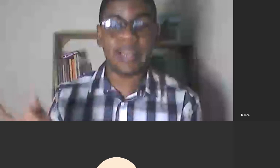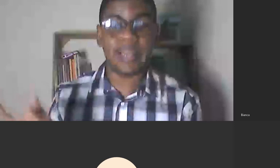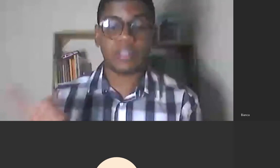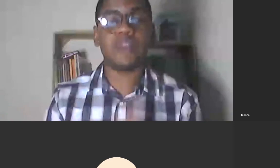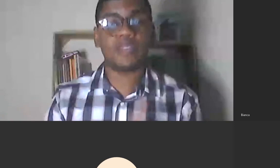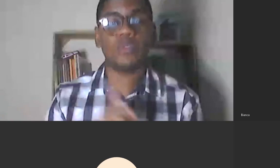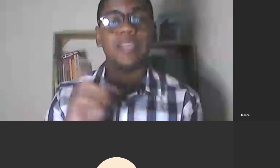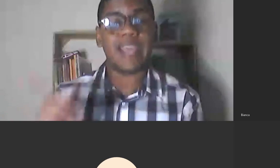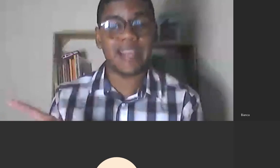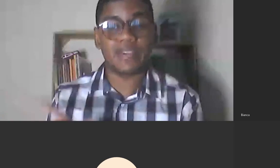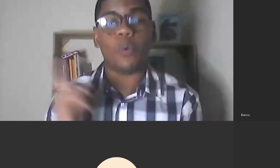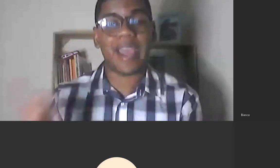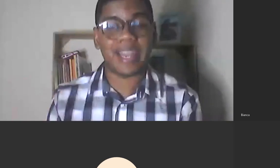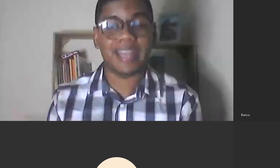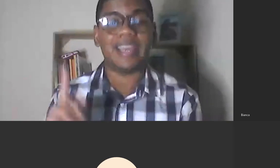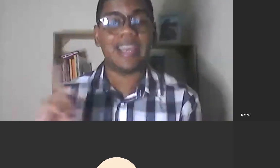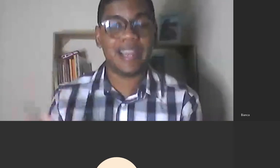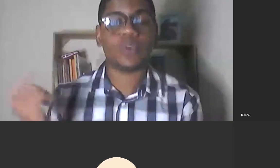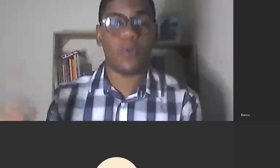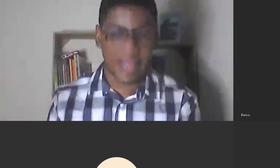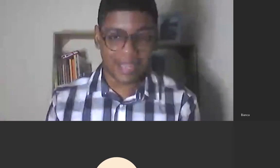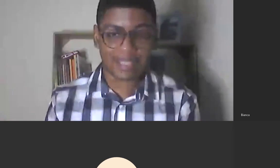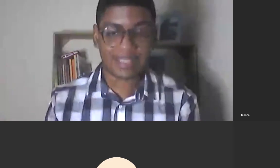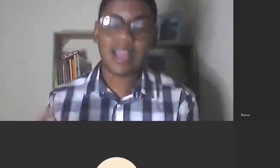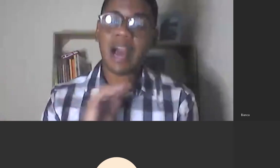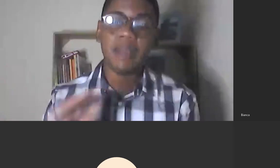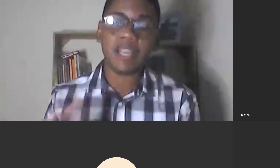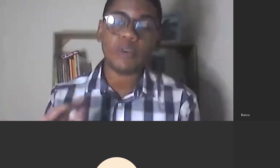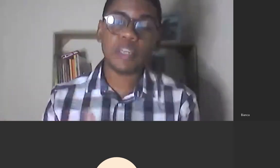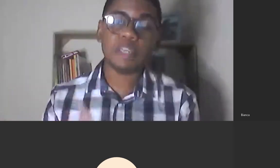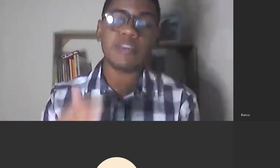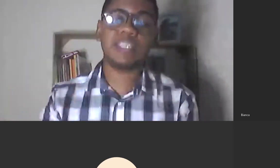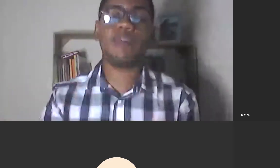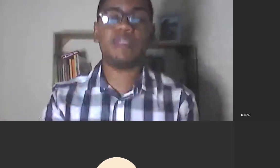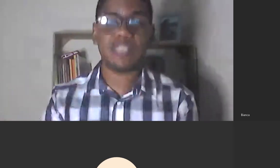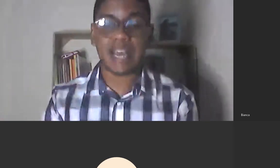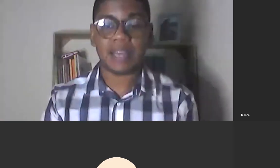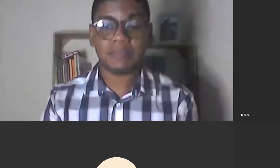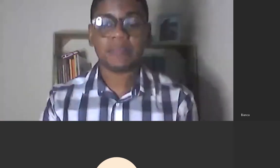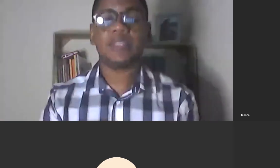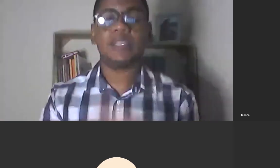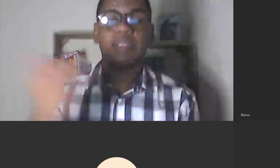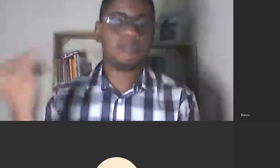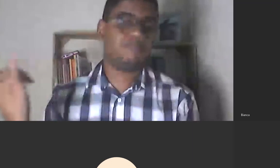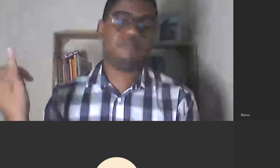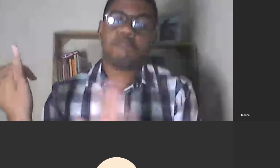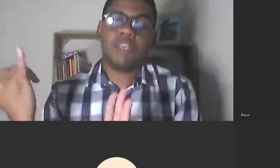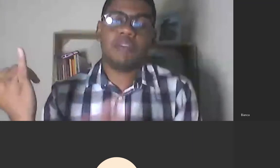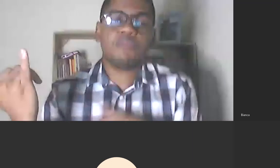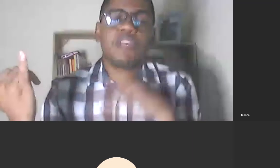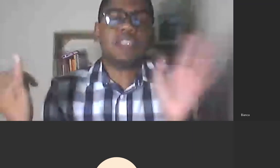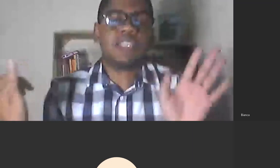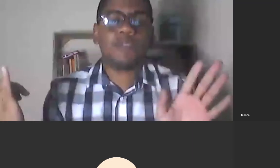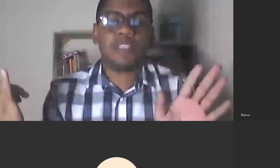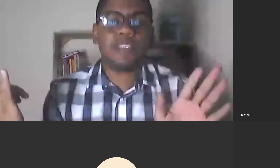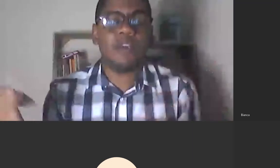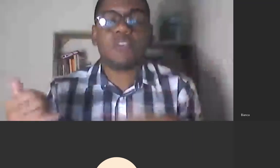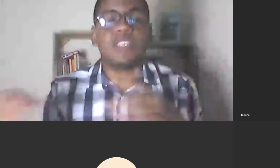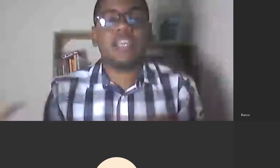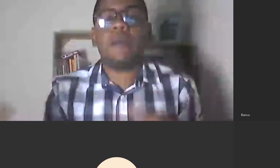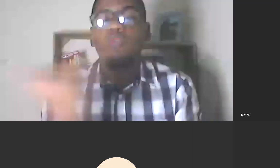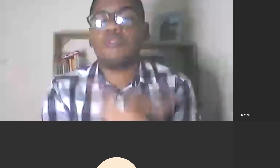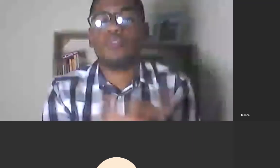não olha quando a gente fala sobre ele ou ela, eles ou elas. A mesma coisa vai acontecer no avisar. Eu não sei onde essas